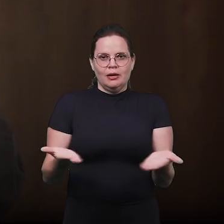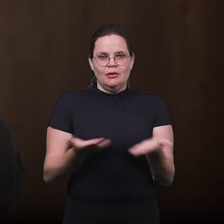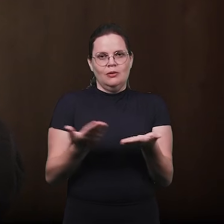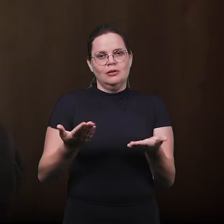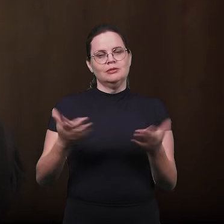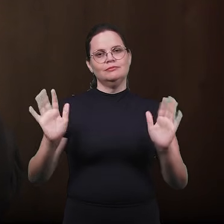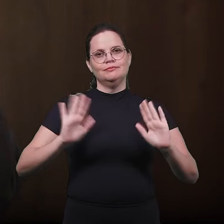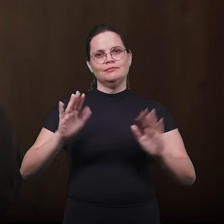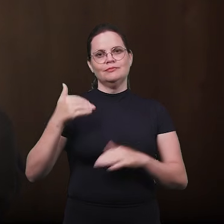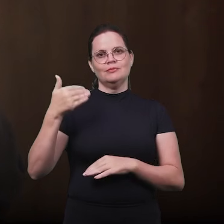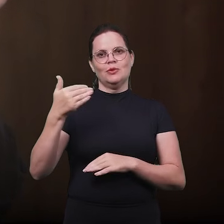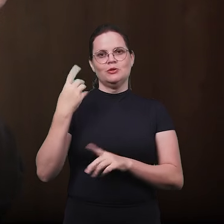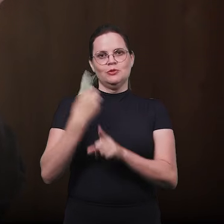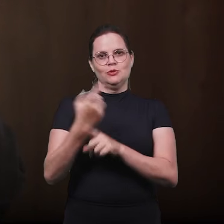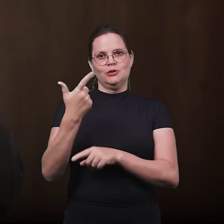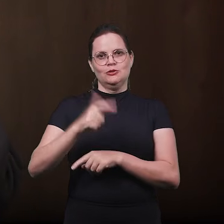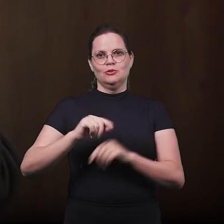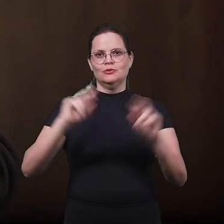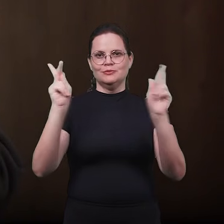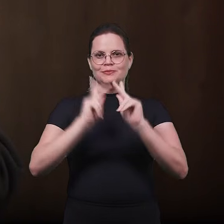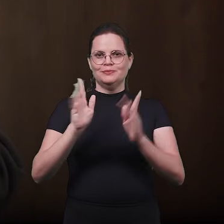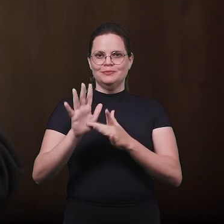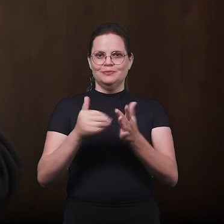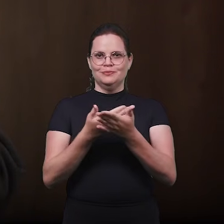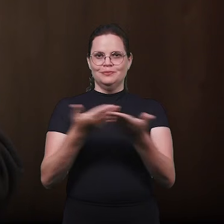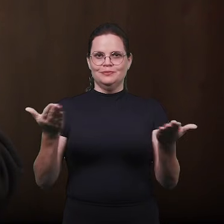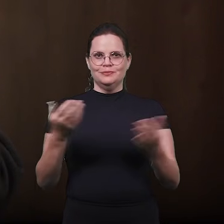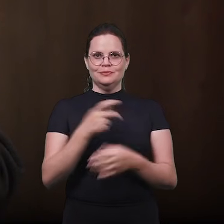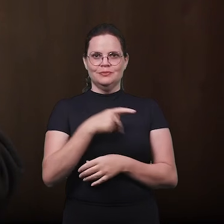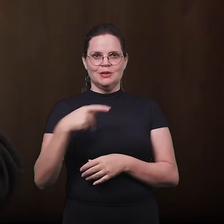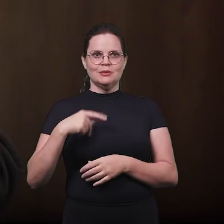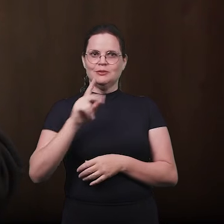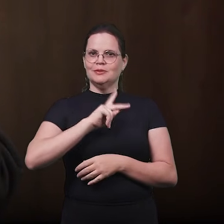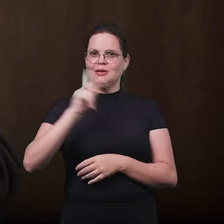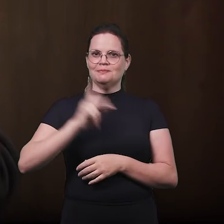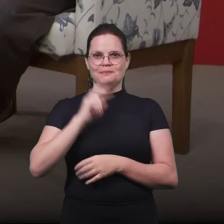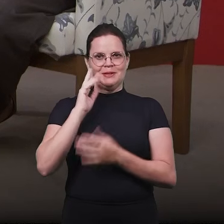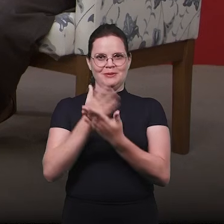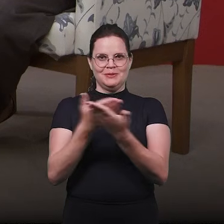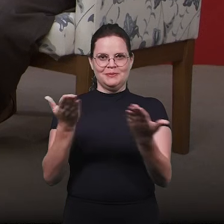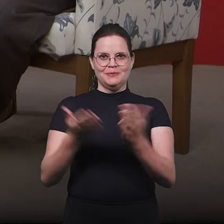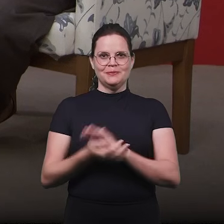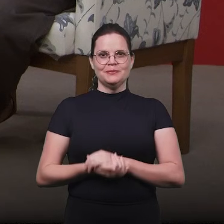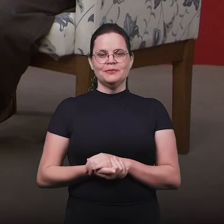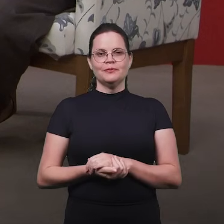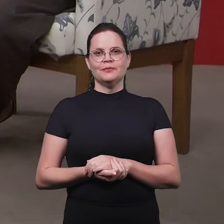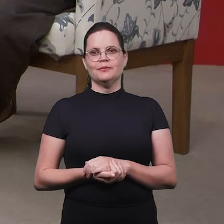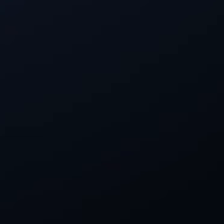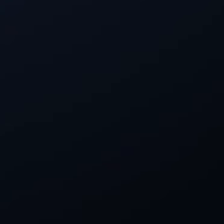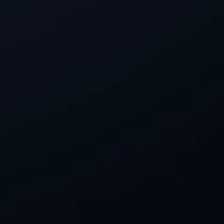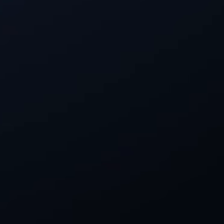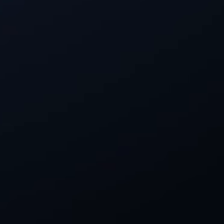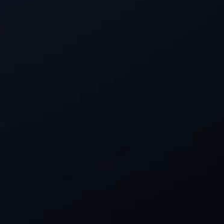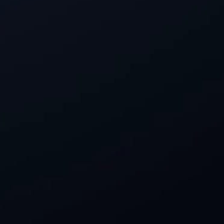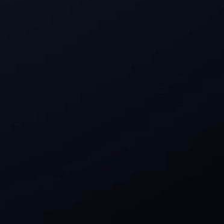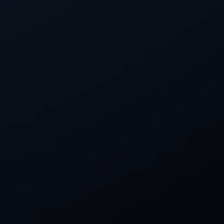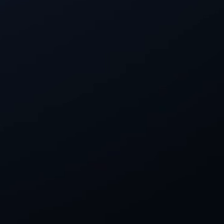todos e até o próximo episódio. A paz do Senhor Jesus. A paz do Senhor.